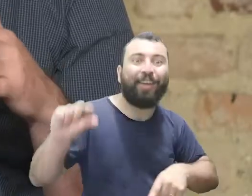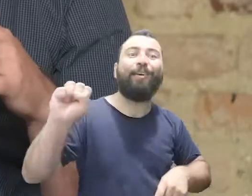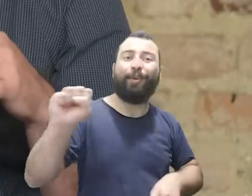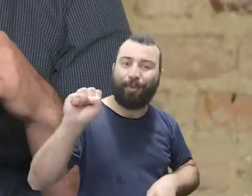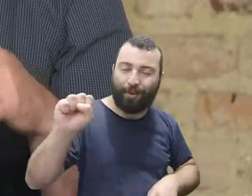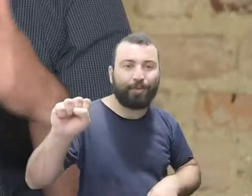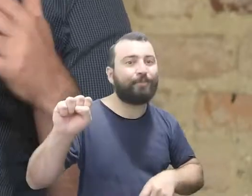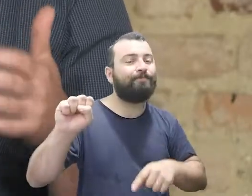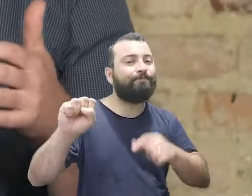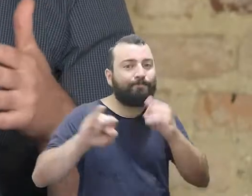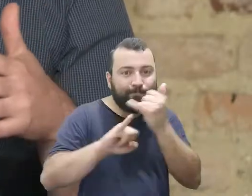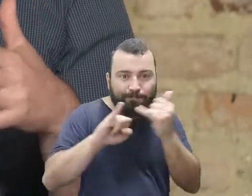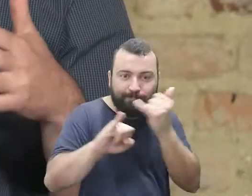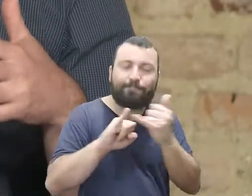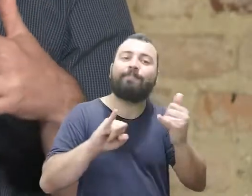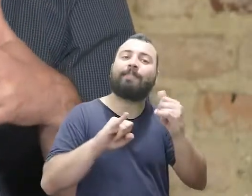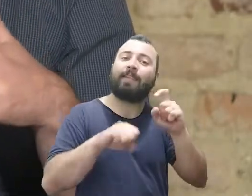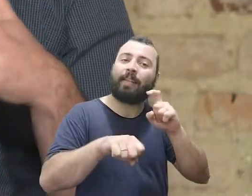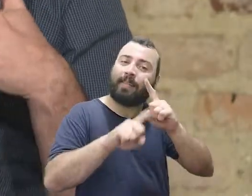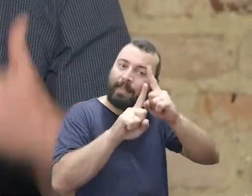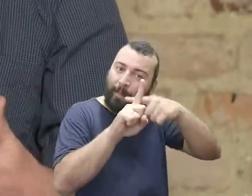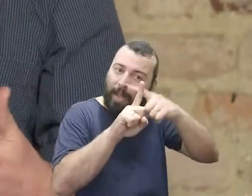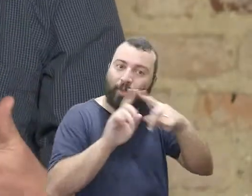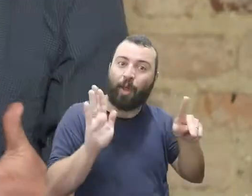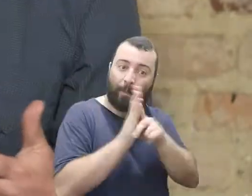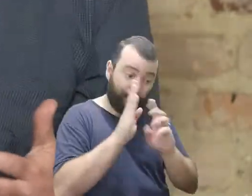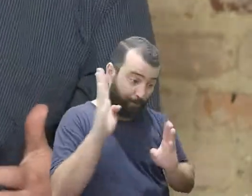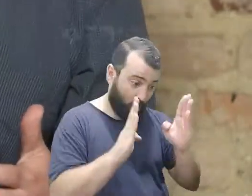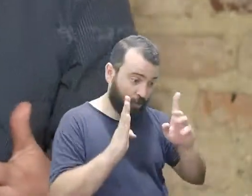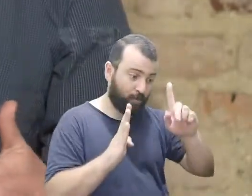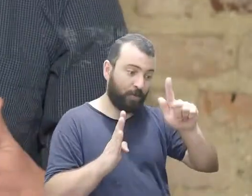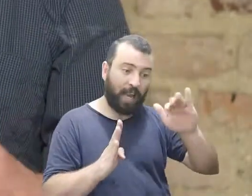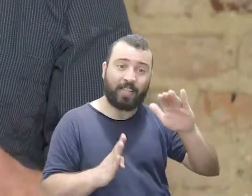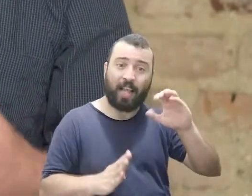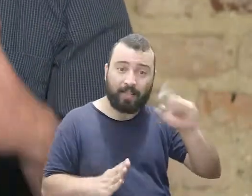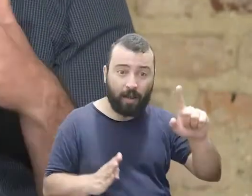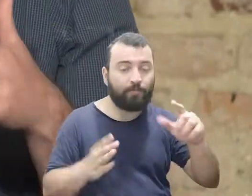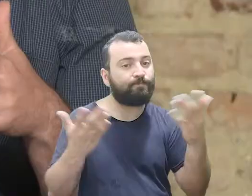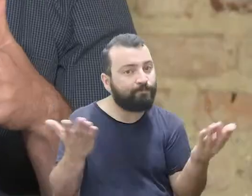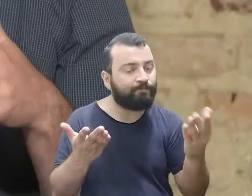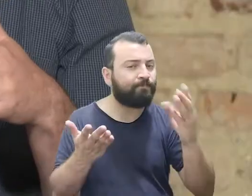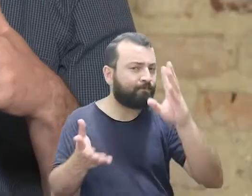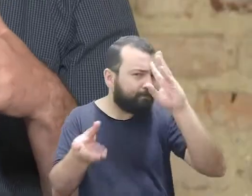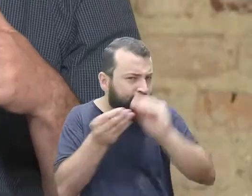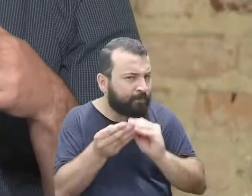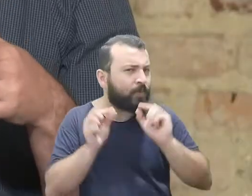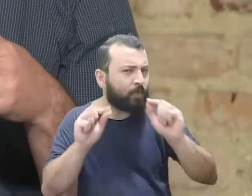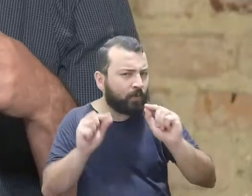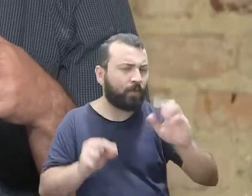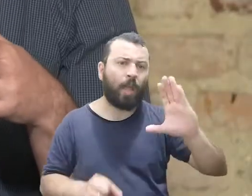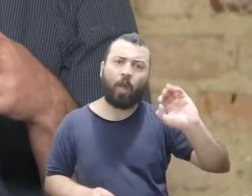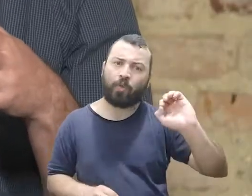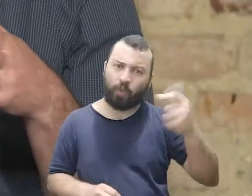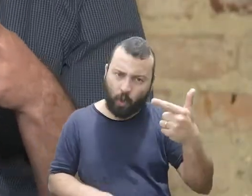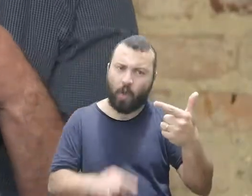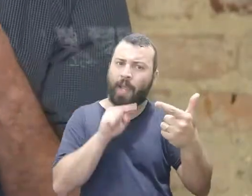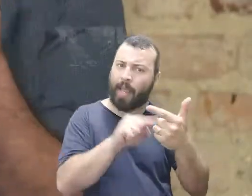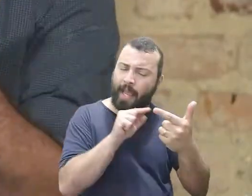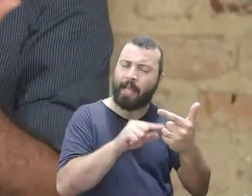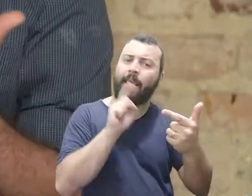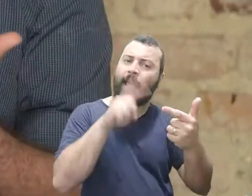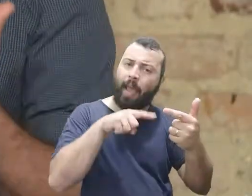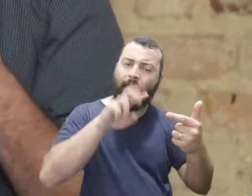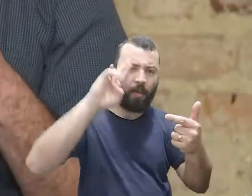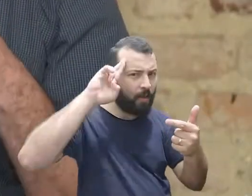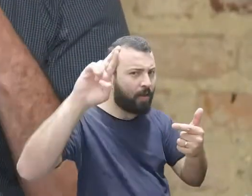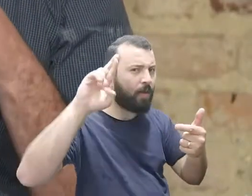de 8 graus Celsius, muito próximo com as temperaturas das condições da glaciação. Então notem que o CO2